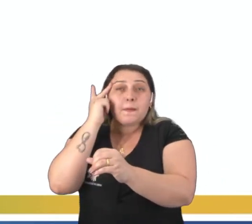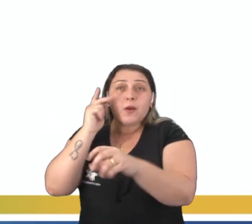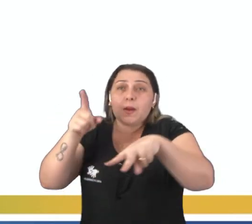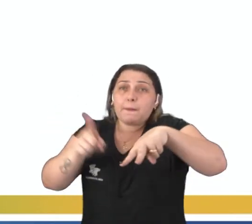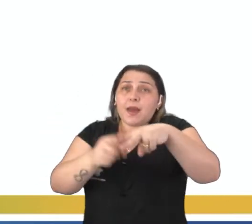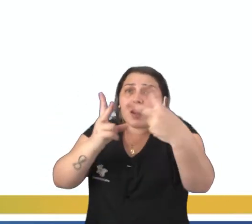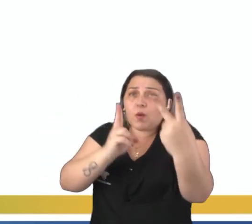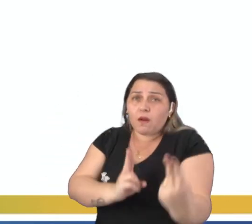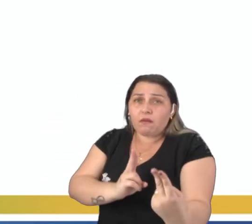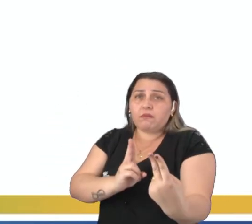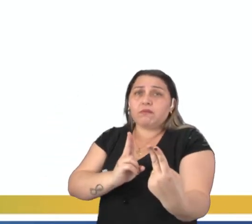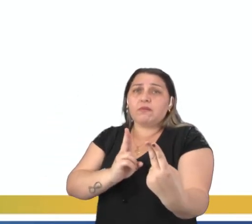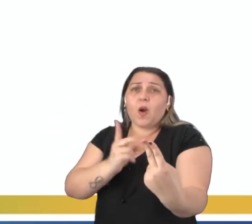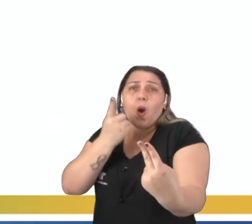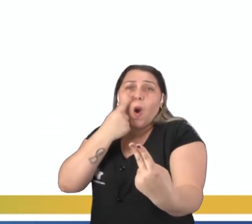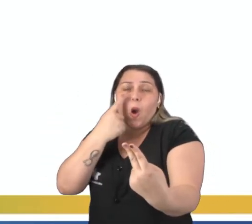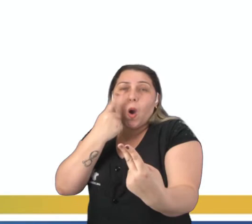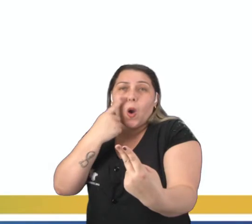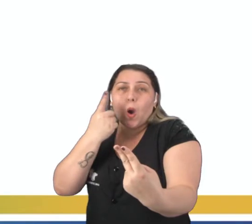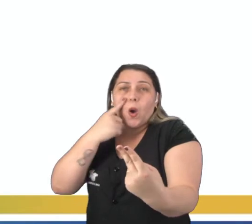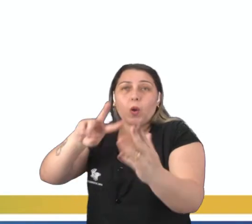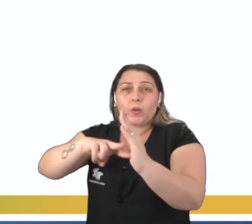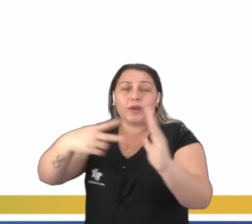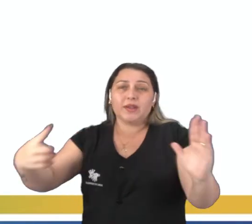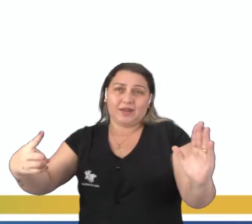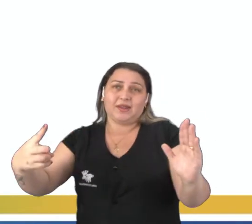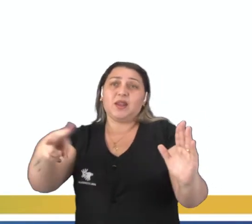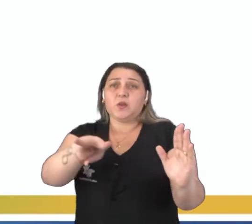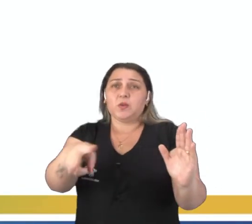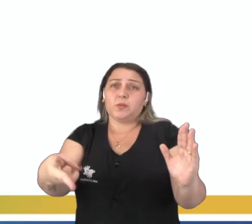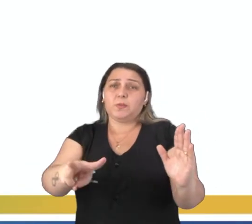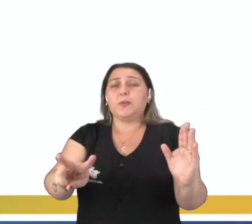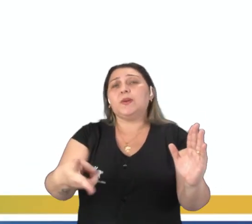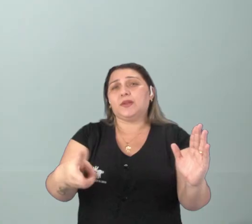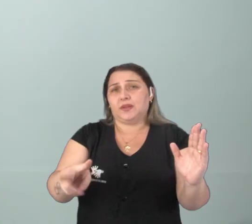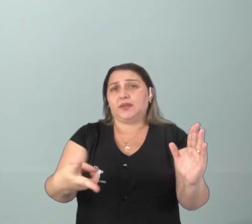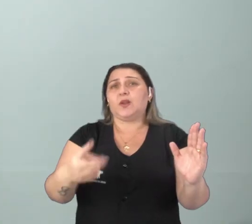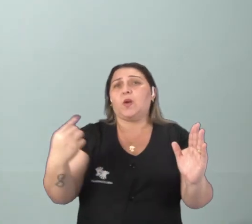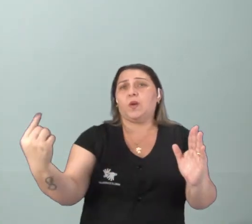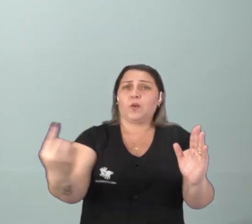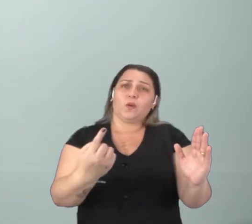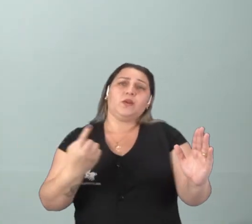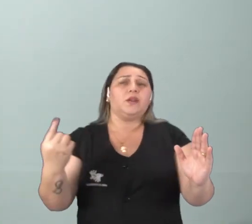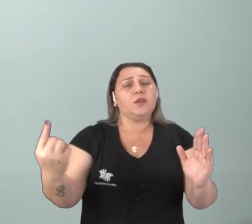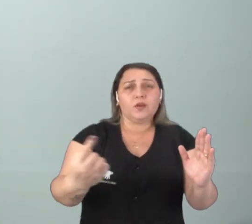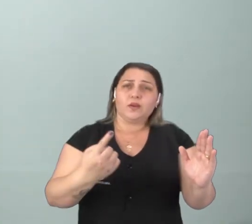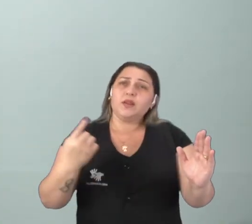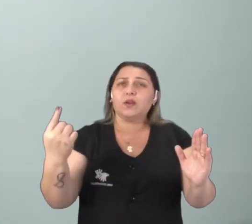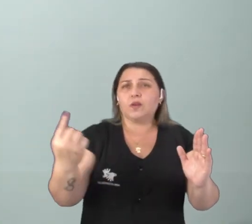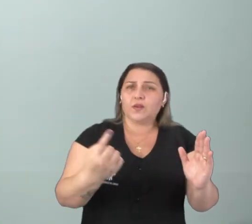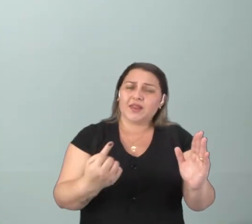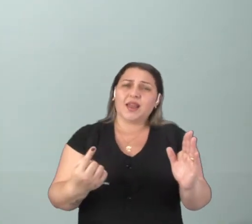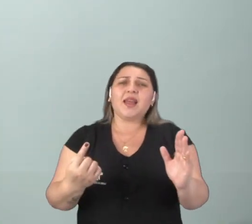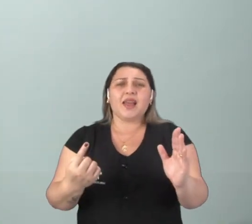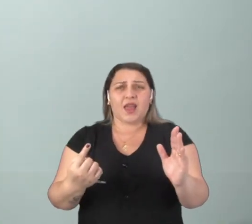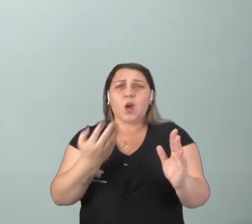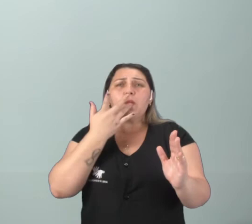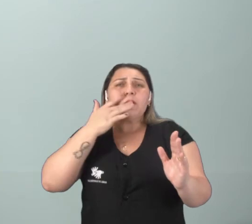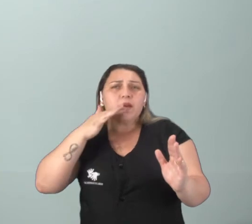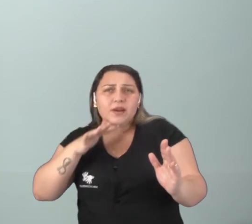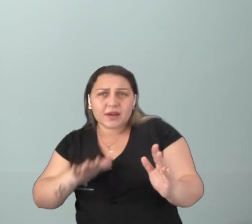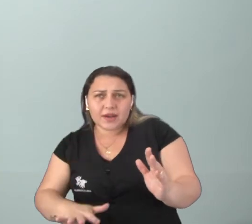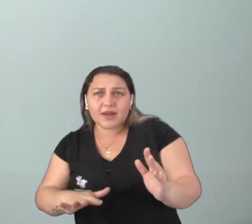às suas. Olha só a interpretação, a duplicidade de sentido. Roda e roda e roda. Será que é uma